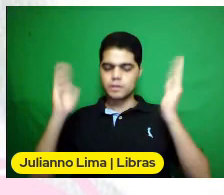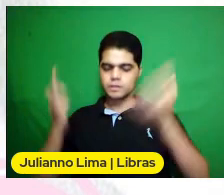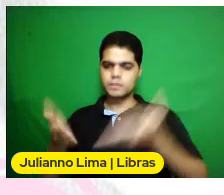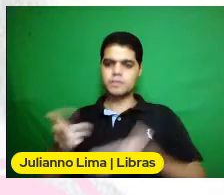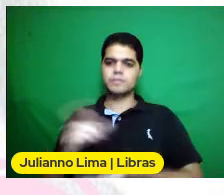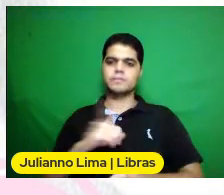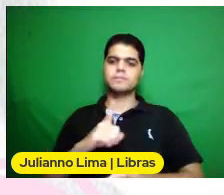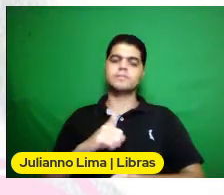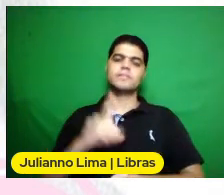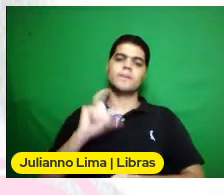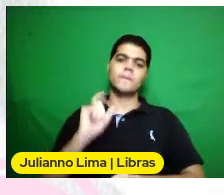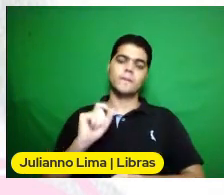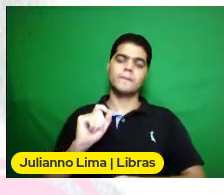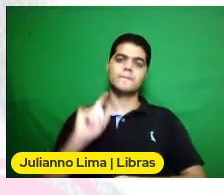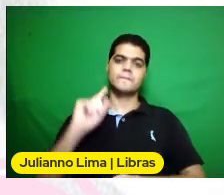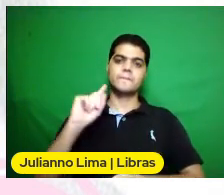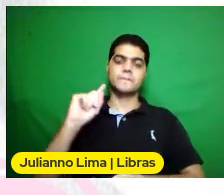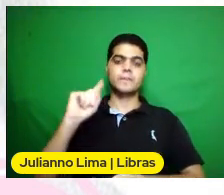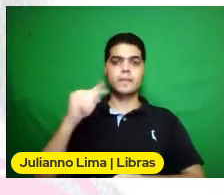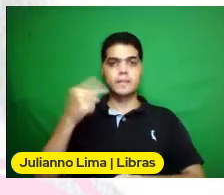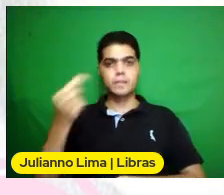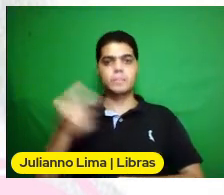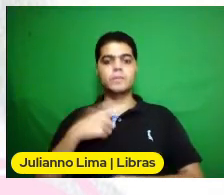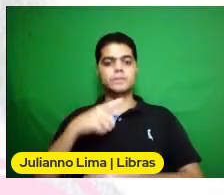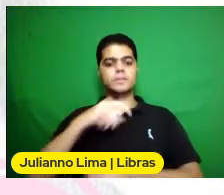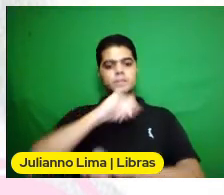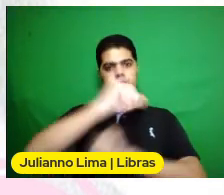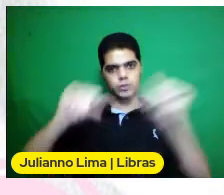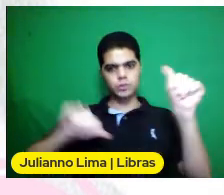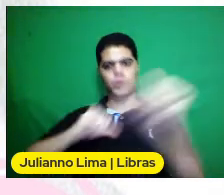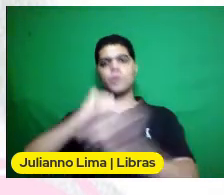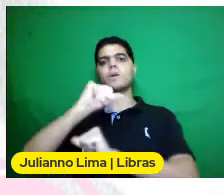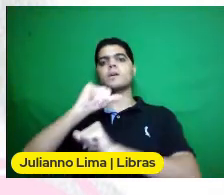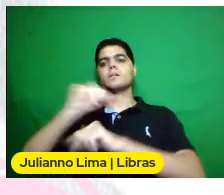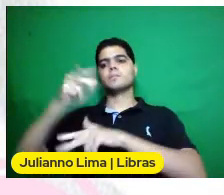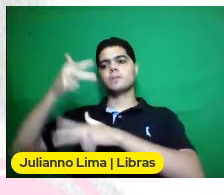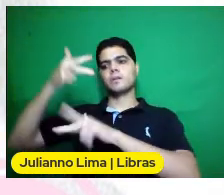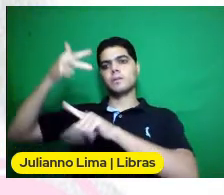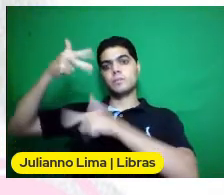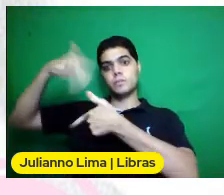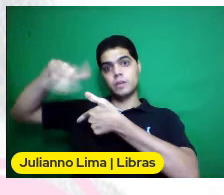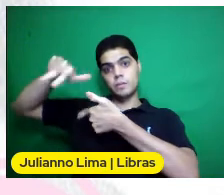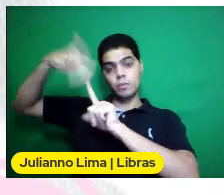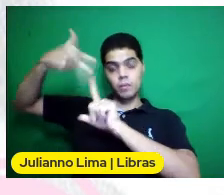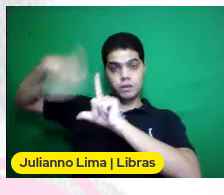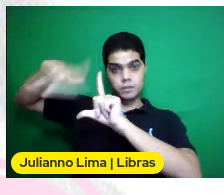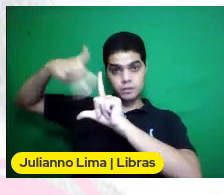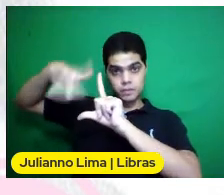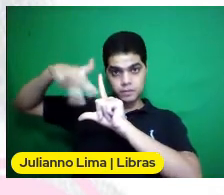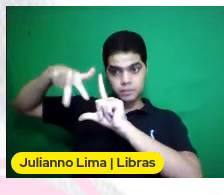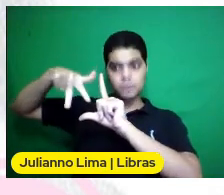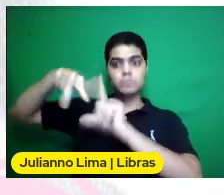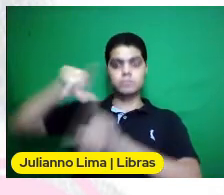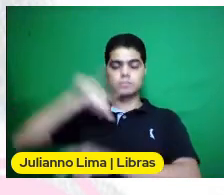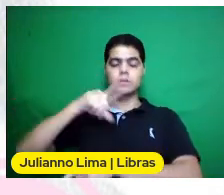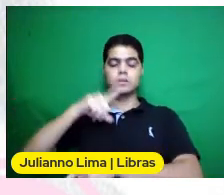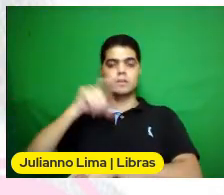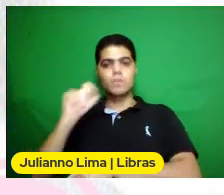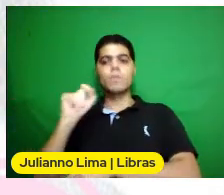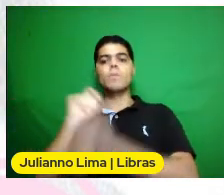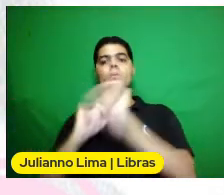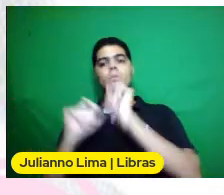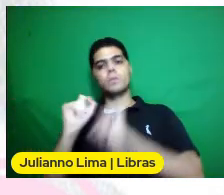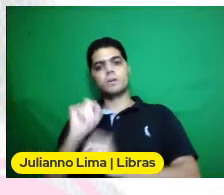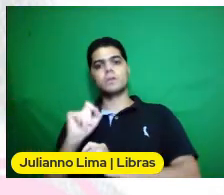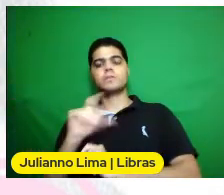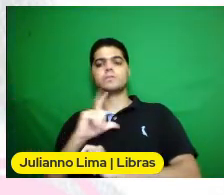depois de ser transposta para uma animação, assim, faz uma cadeia de que, assim, estimular alunos